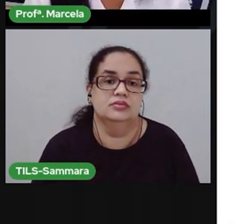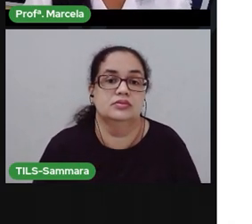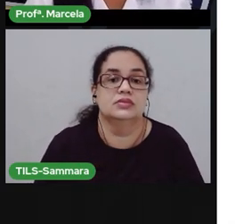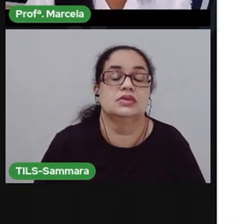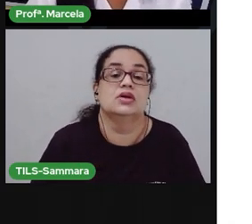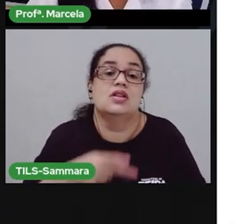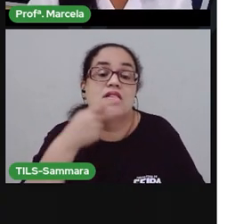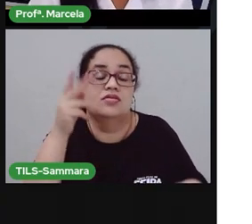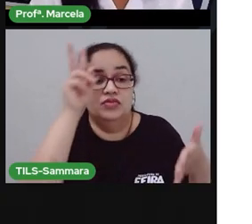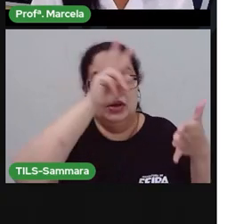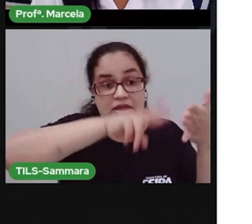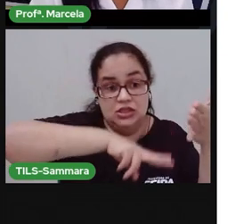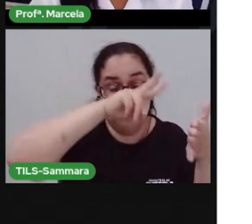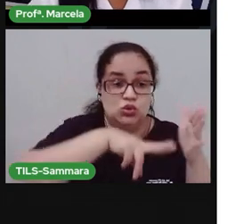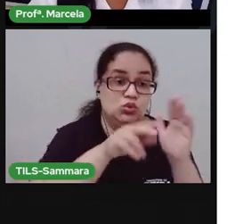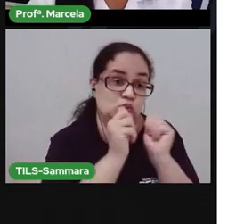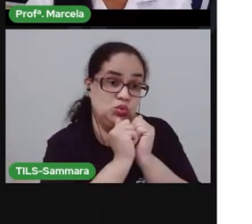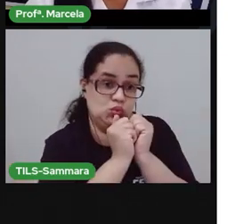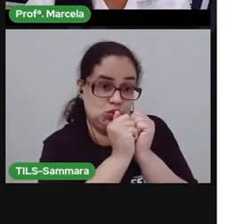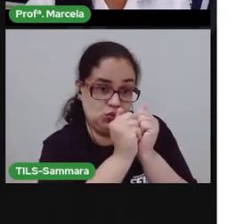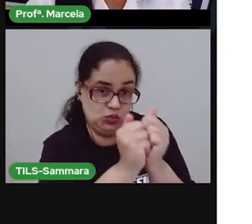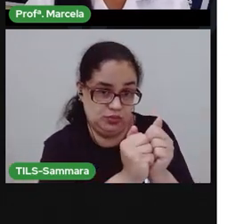Vou fazer a leitura dele junto com você.